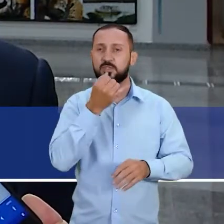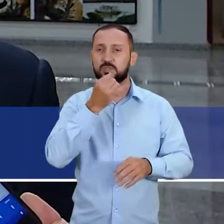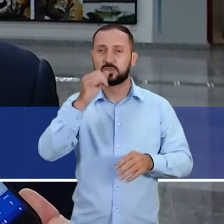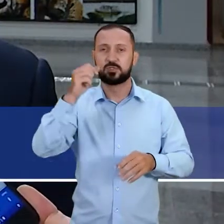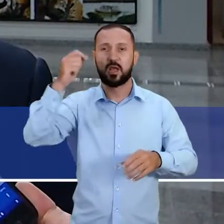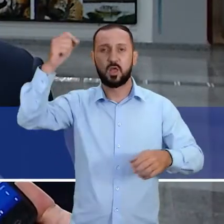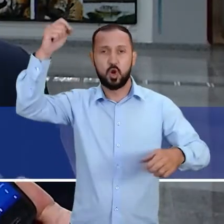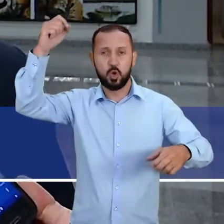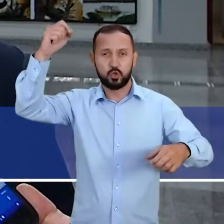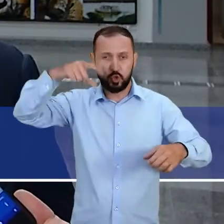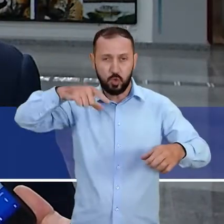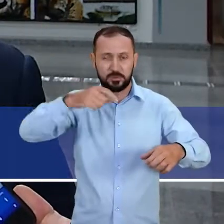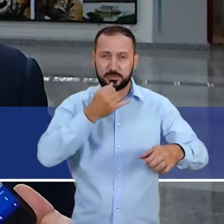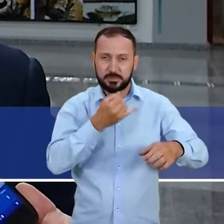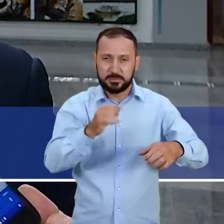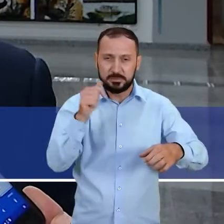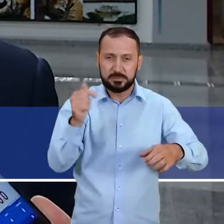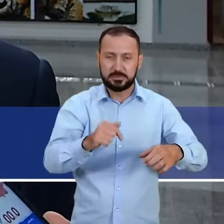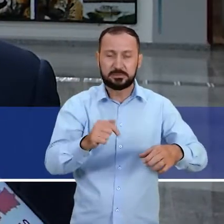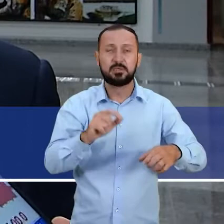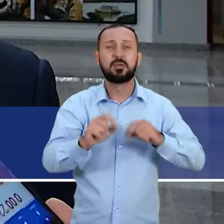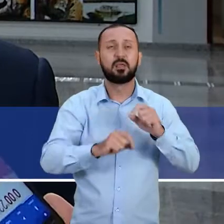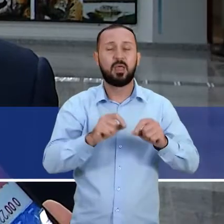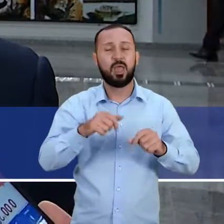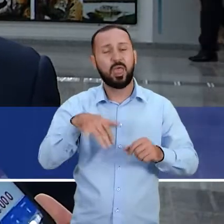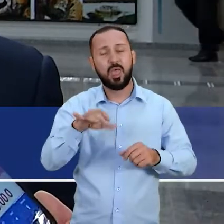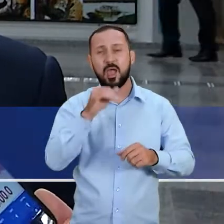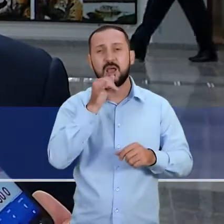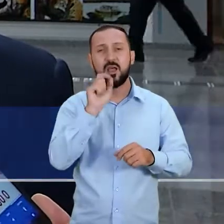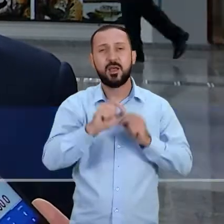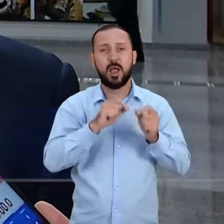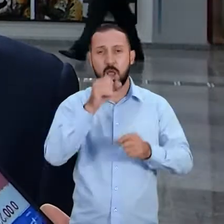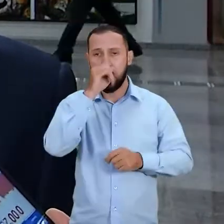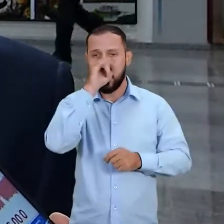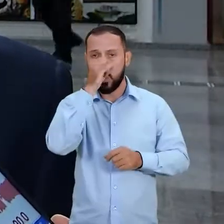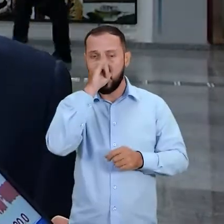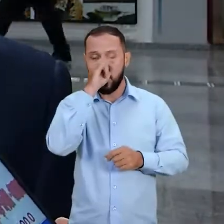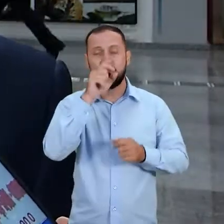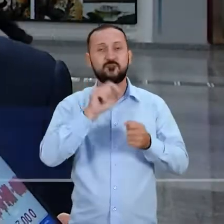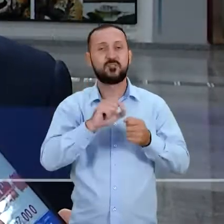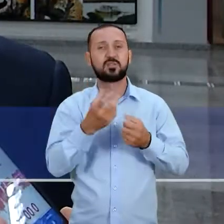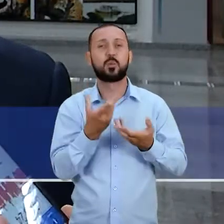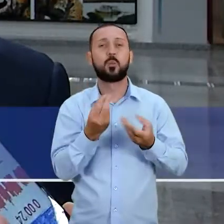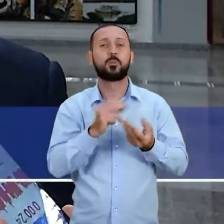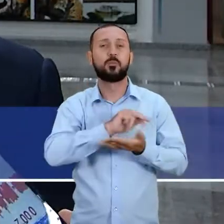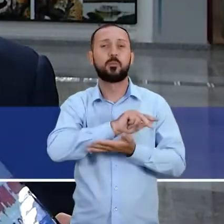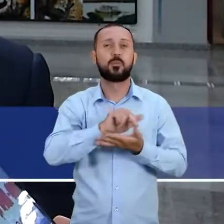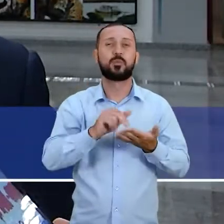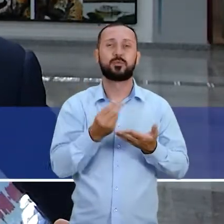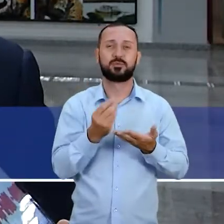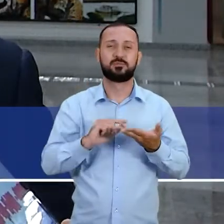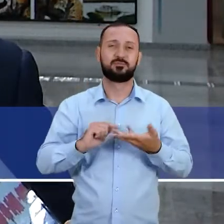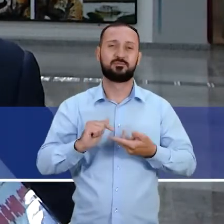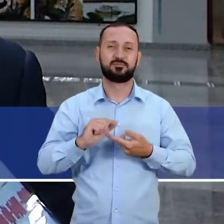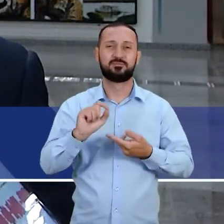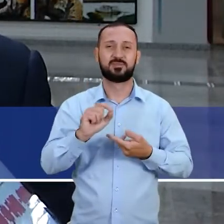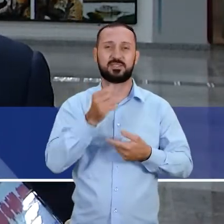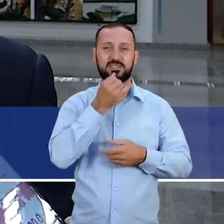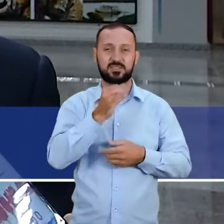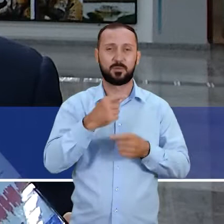energia fotovoltaica, que é a suinocultura é uma grande produtora de